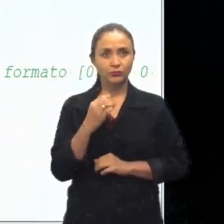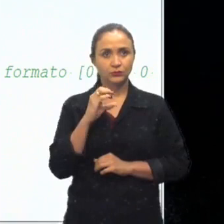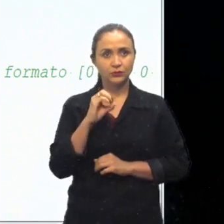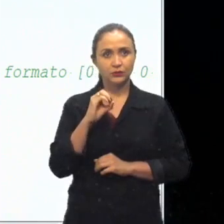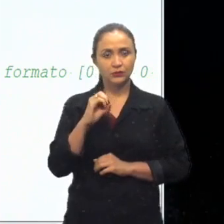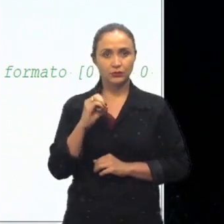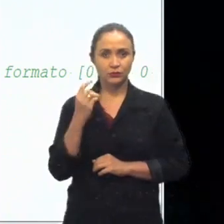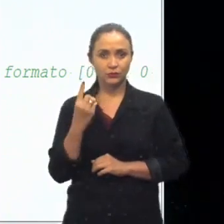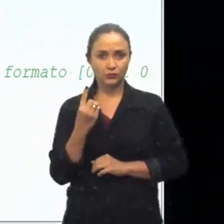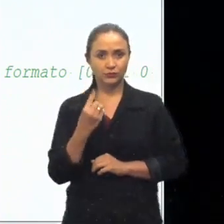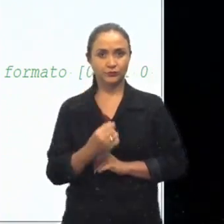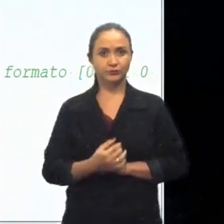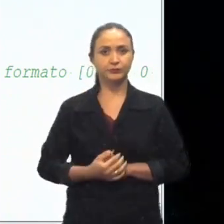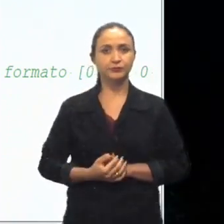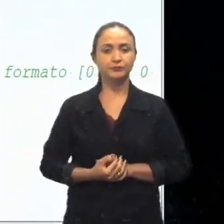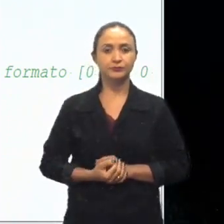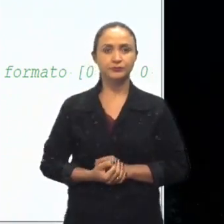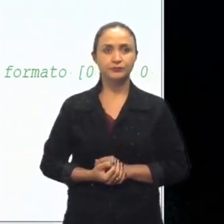11001.